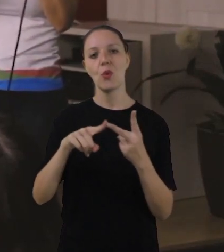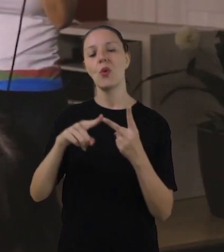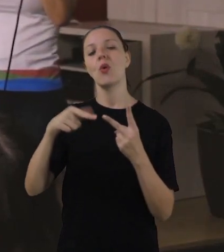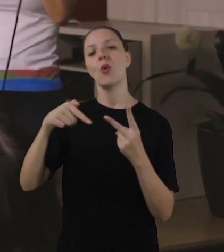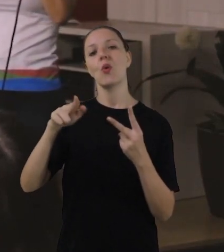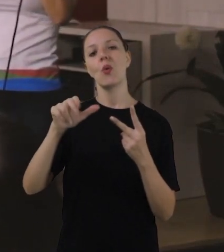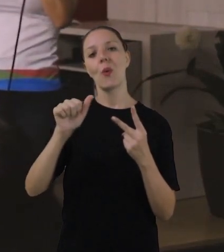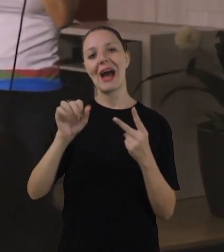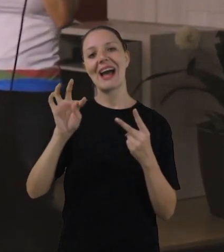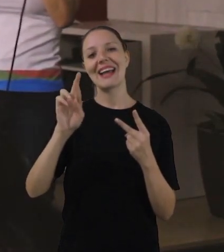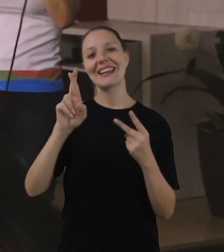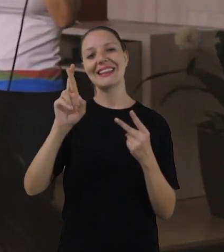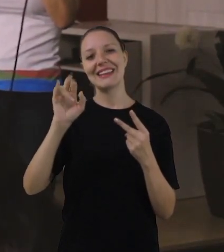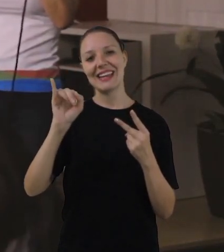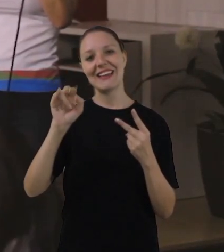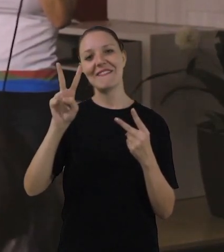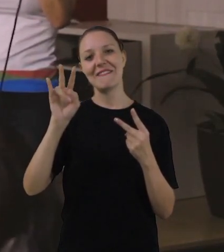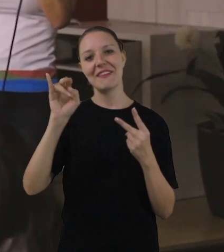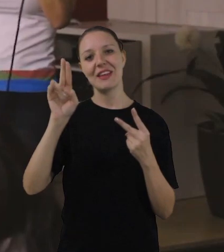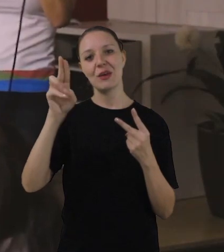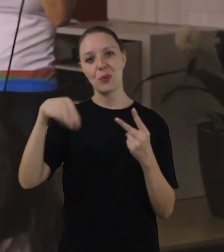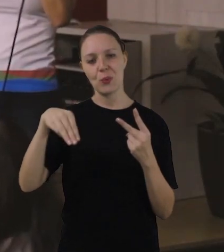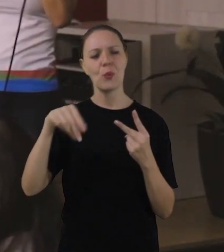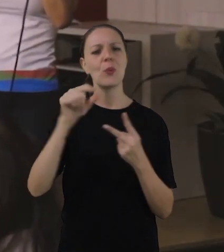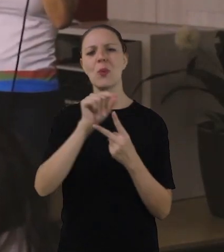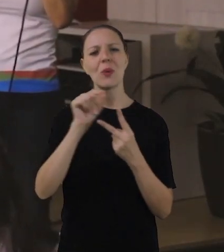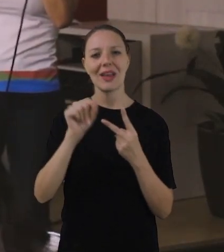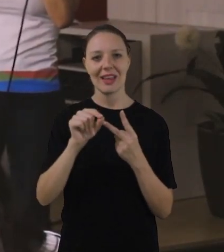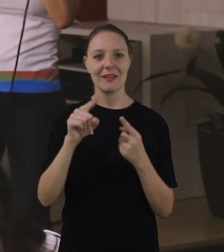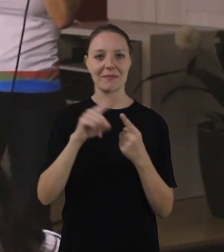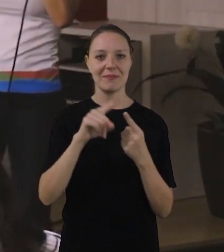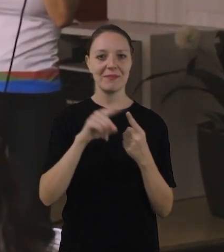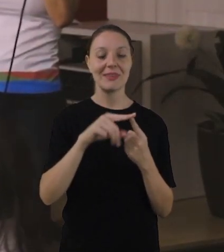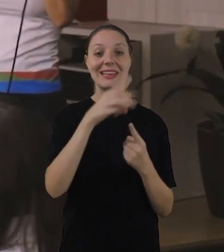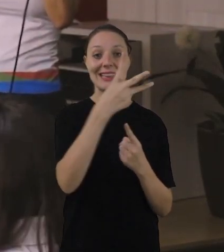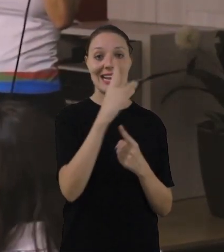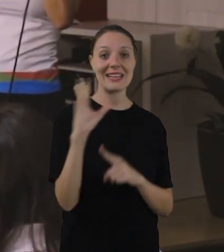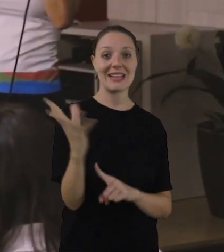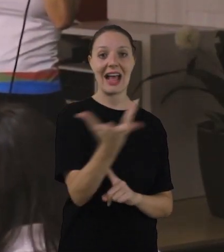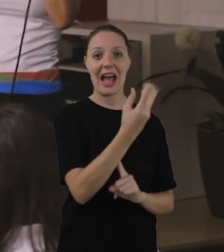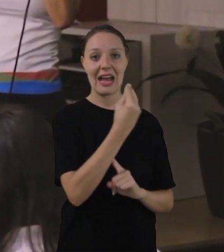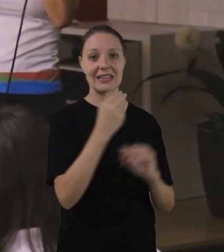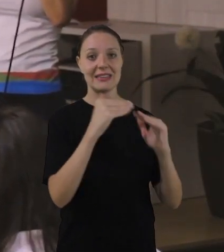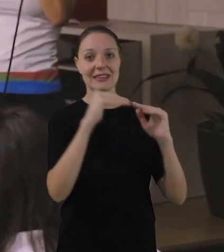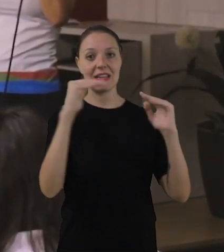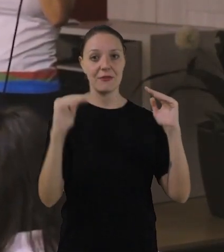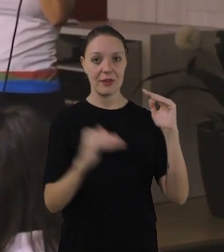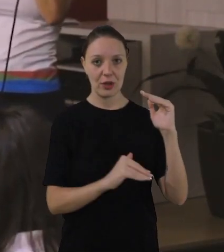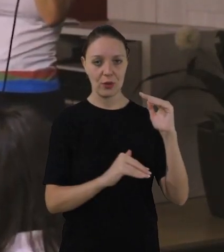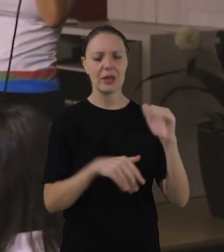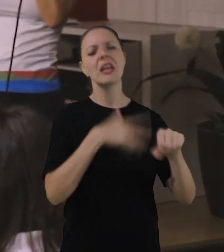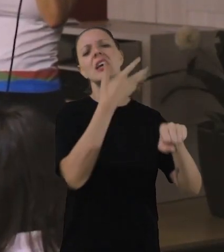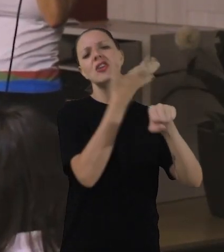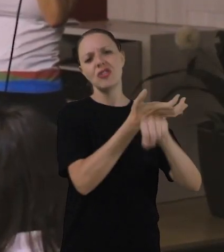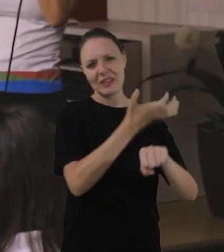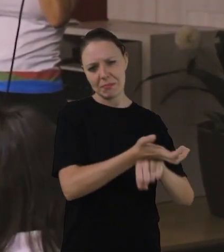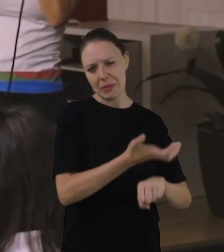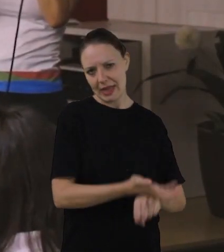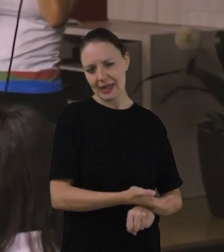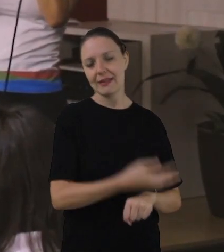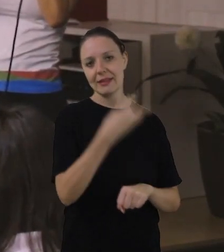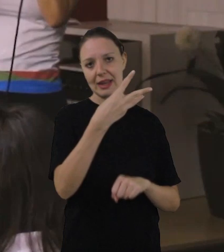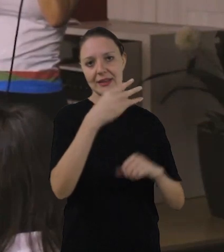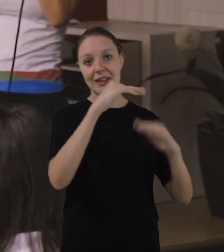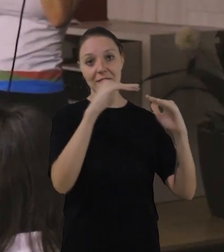chegar. O trivium e o quatrivium eram 3 artes inferiores, 3 matérias,